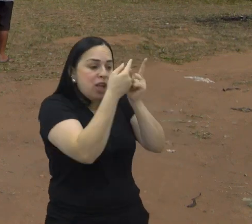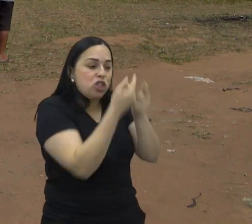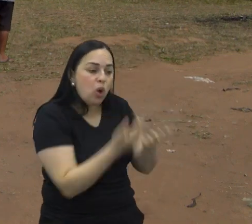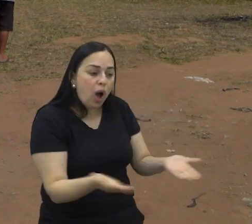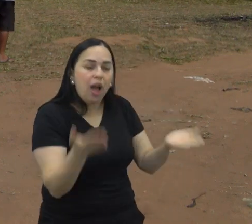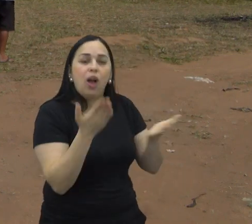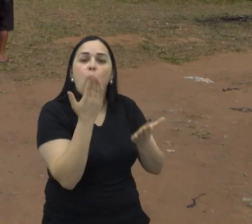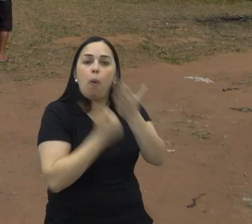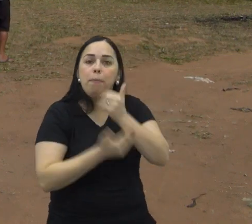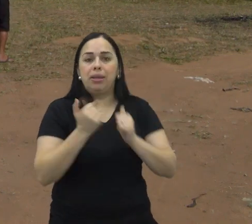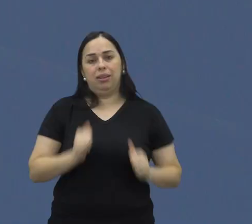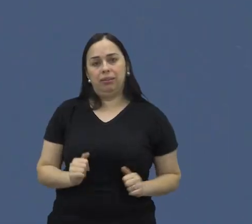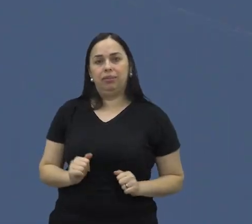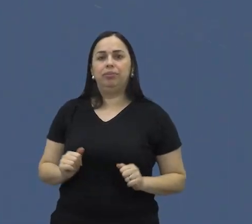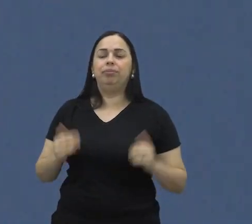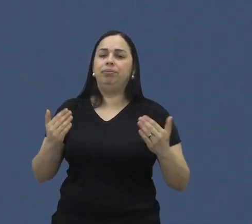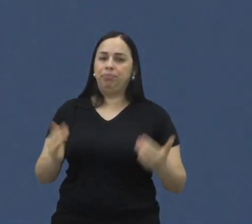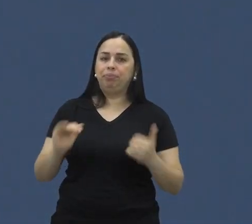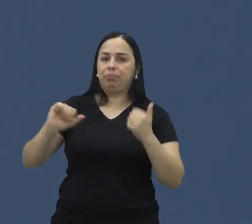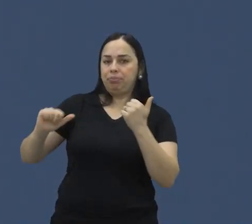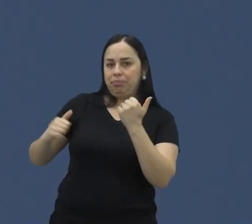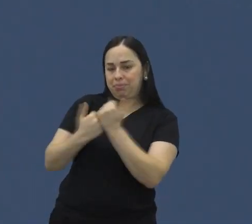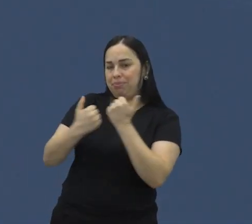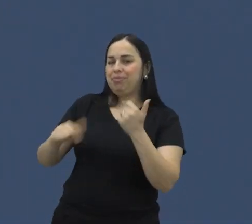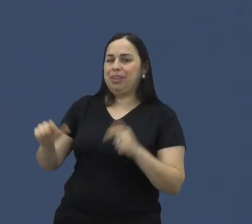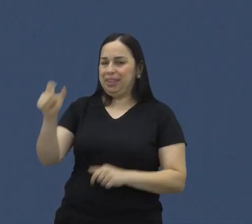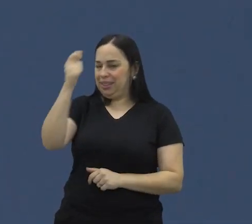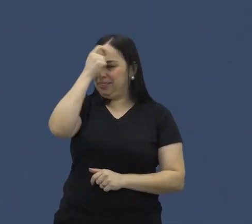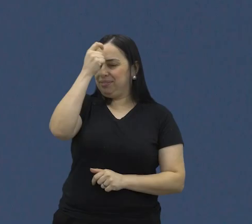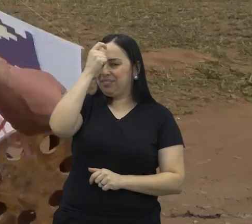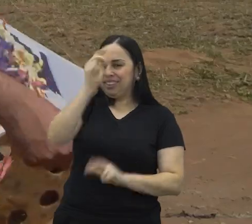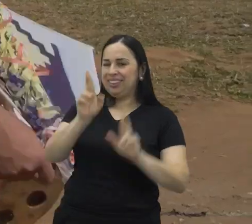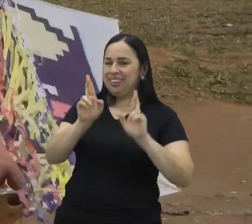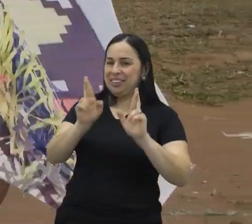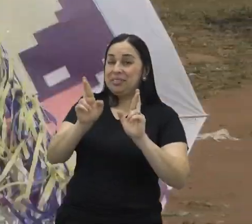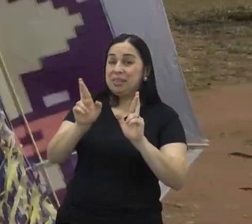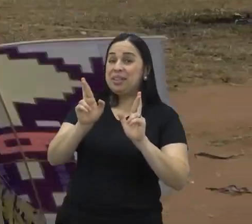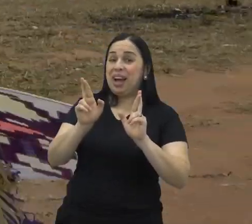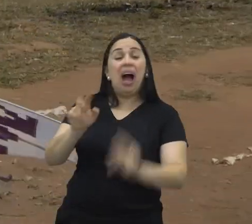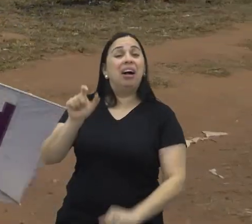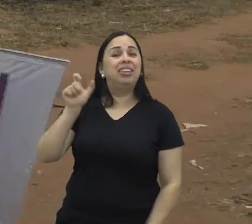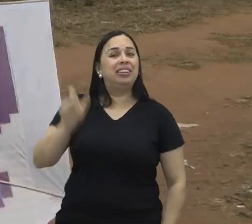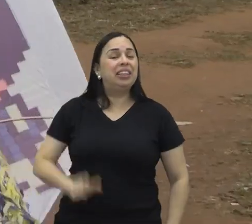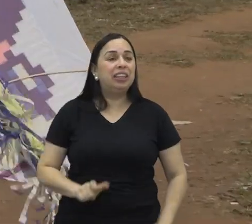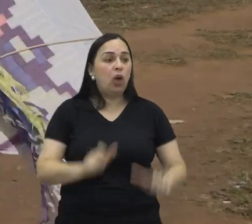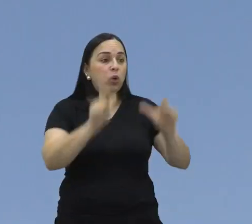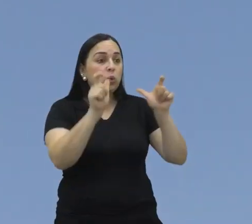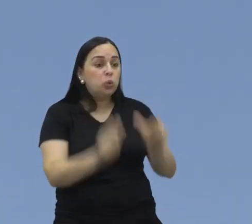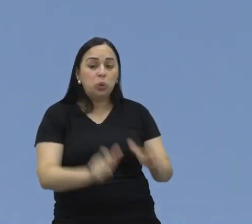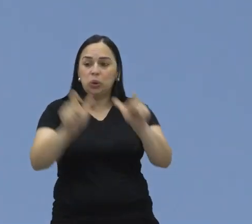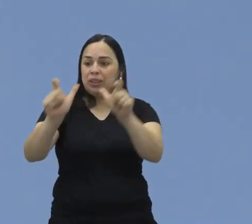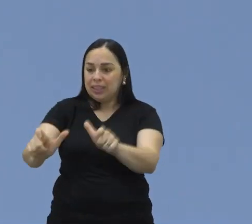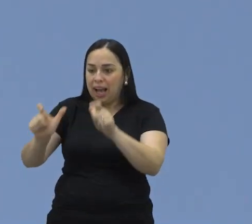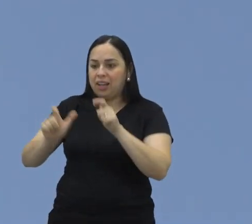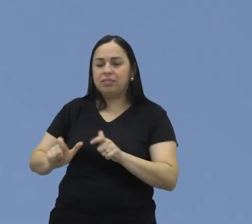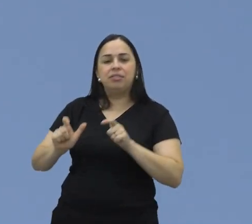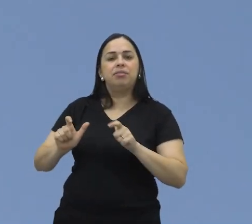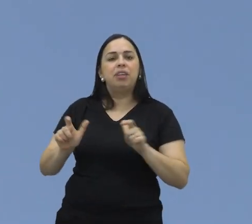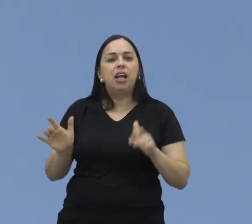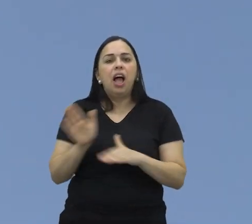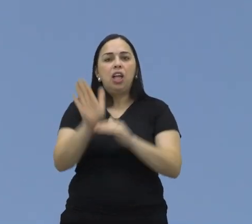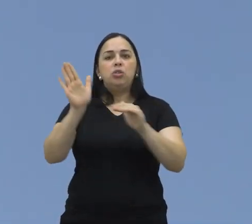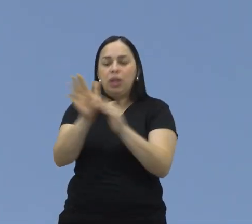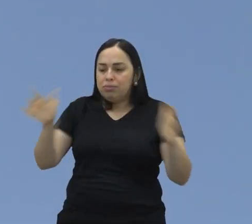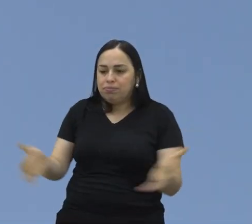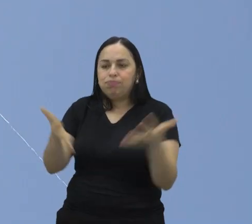isso está movimentando também o comércio da região. E com mais apoio e consciência, a expectativa do Pedro é que os pipódromos ajudem